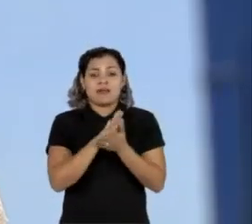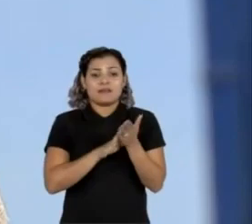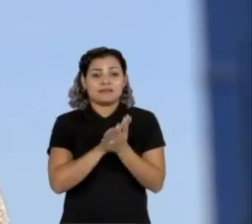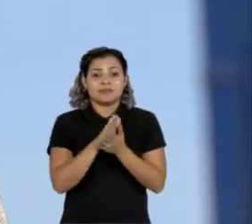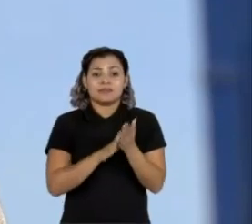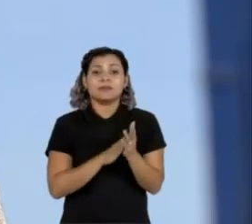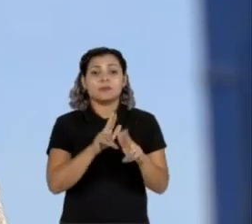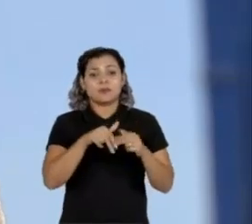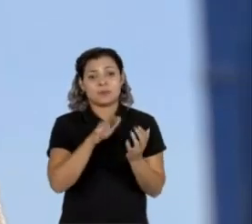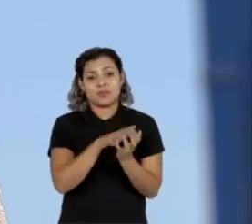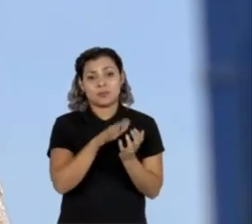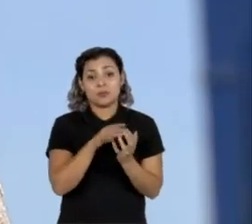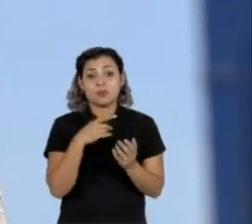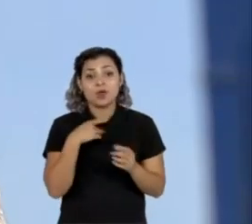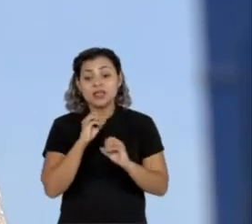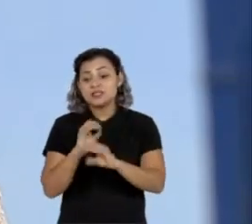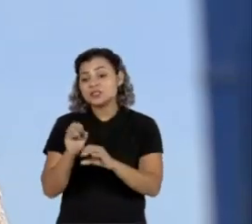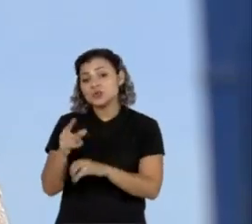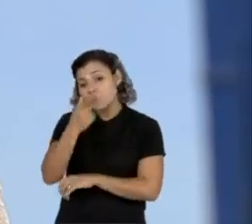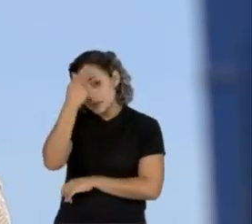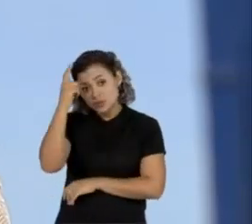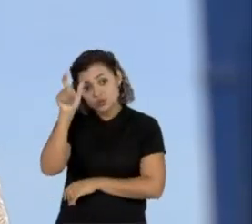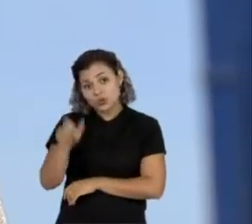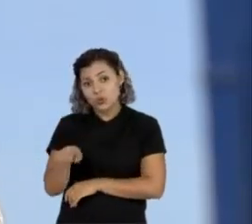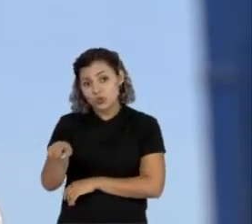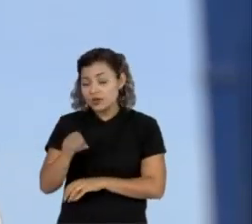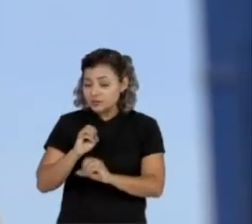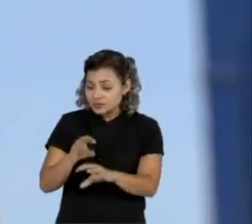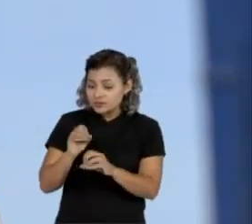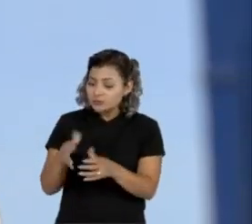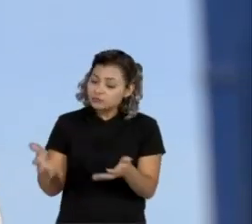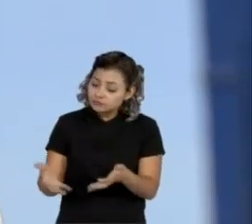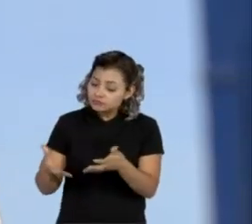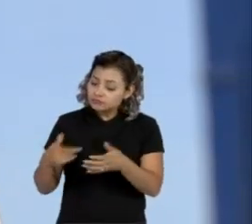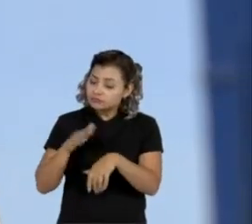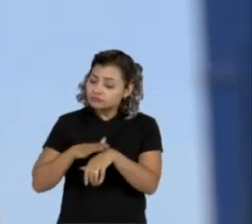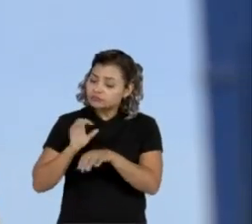pernambucano e ela ensinou para uma pessoa. Essa mulher